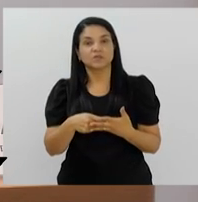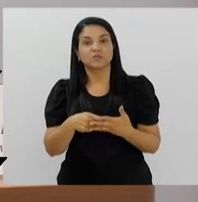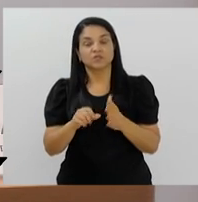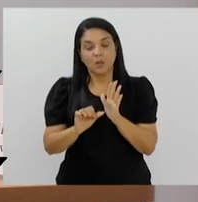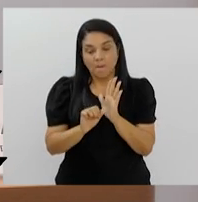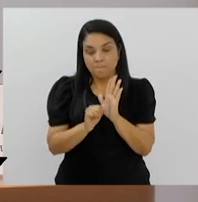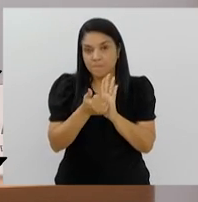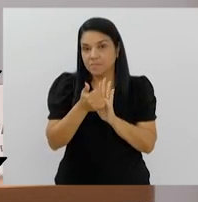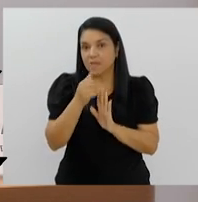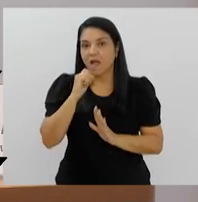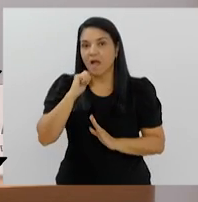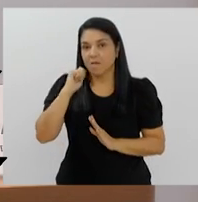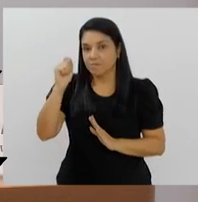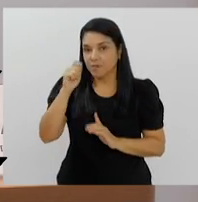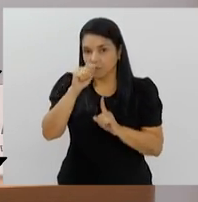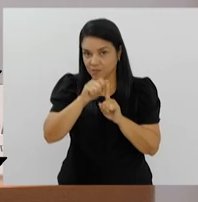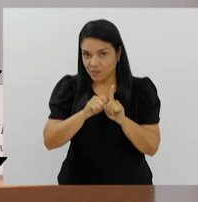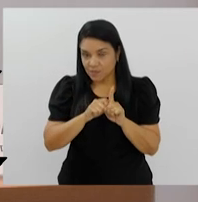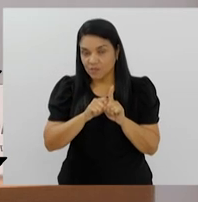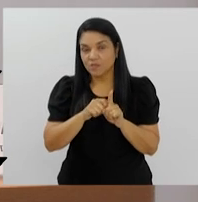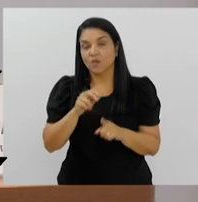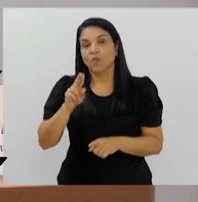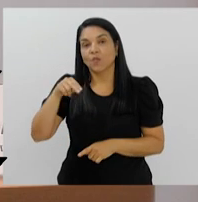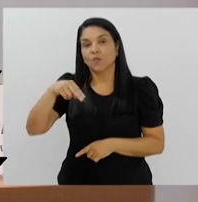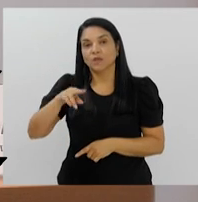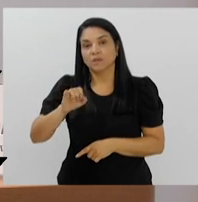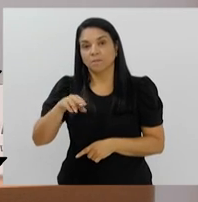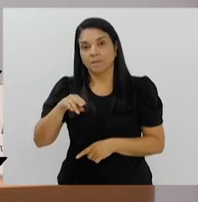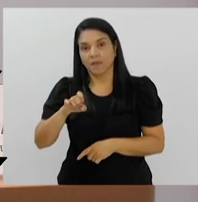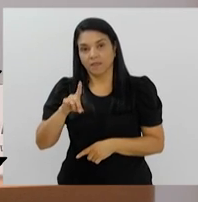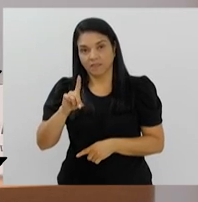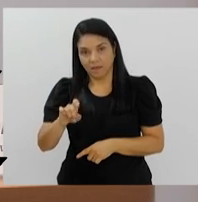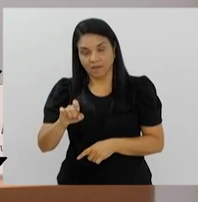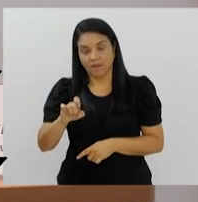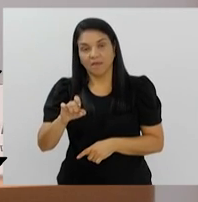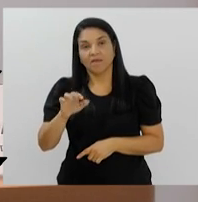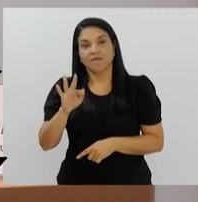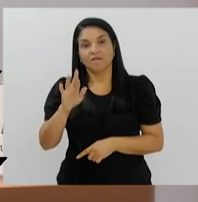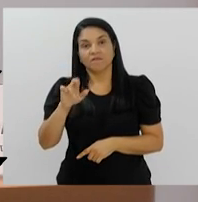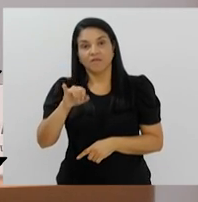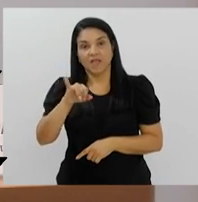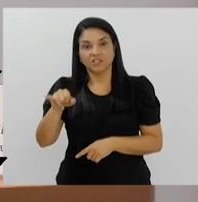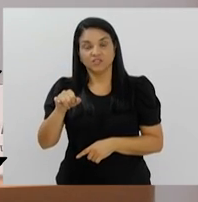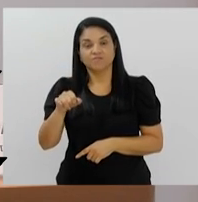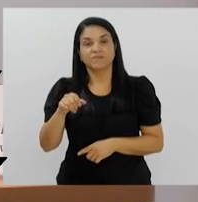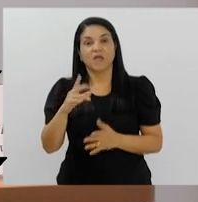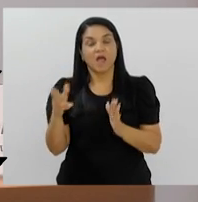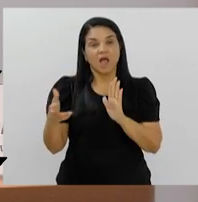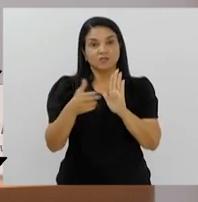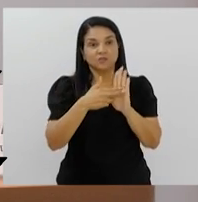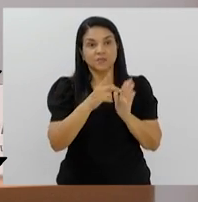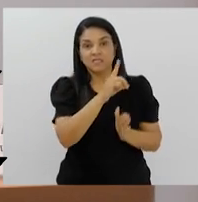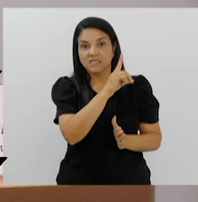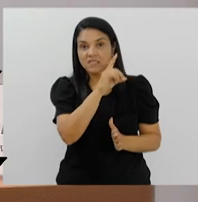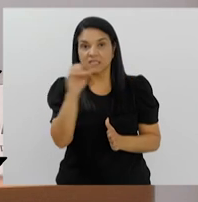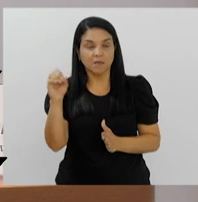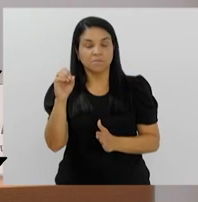primeo de Abril a Unimed ferge ela teria que assumir 100% da carteira da Unimed